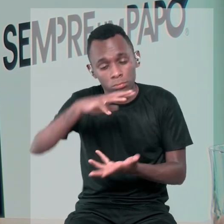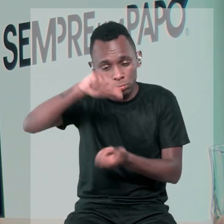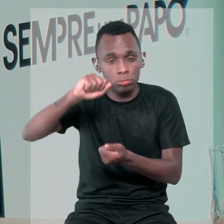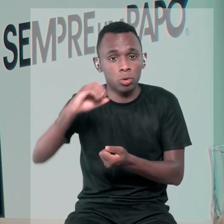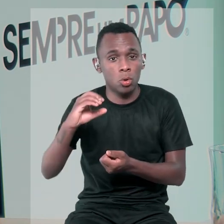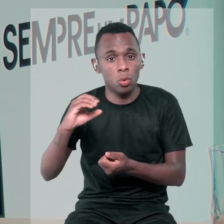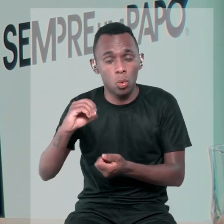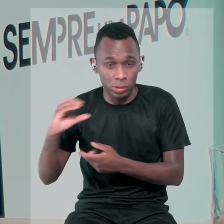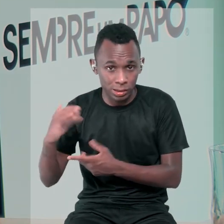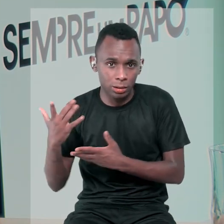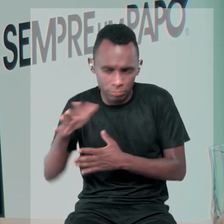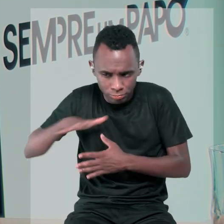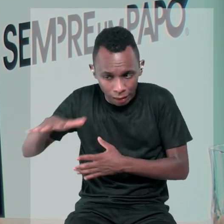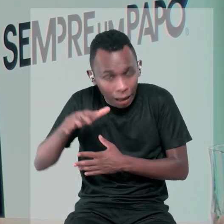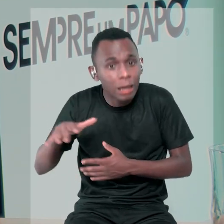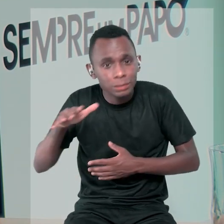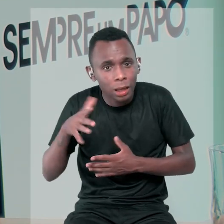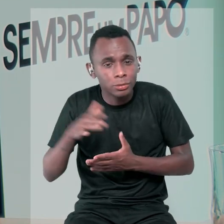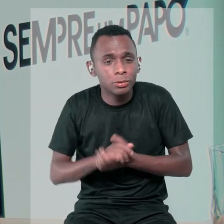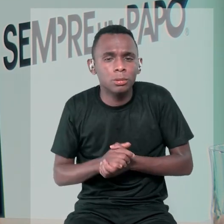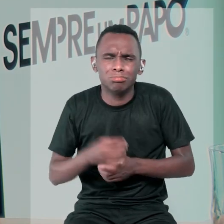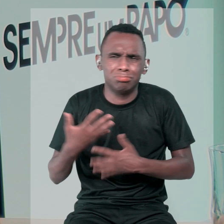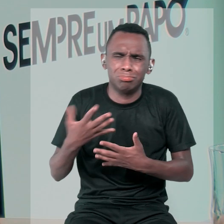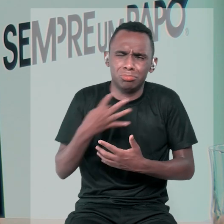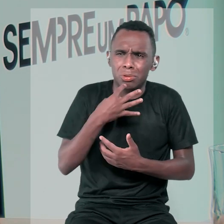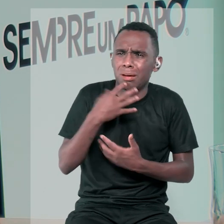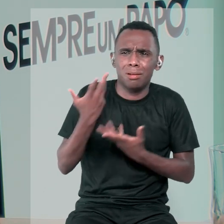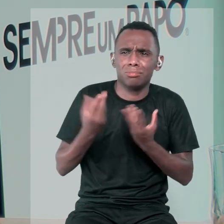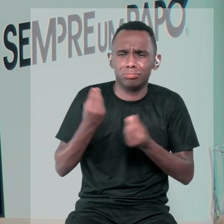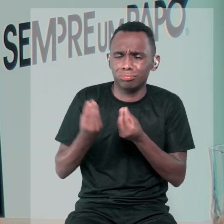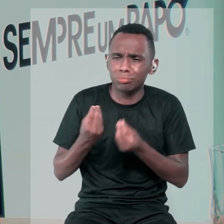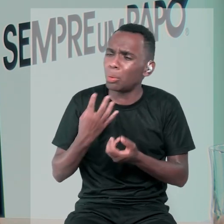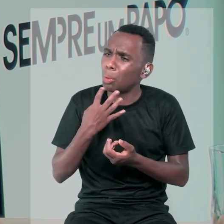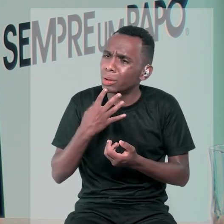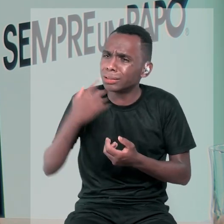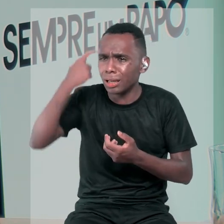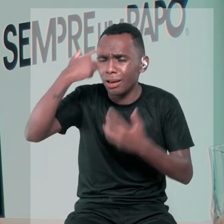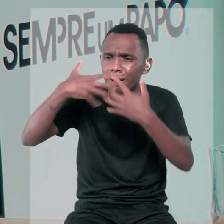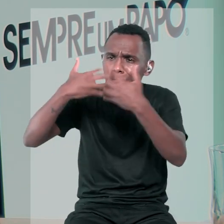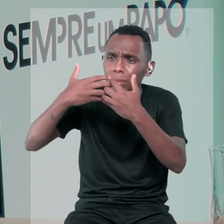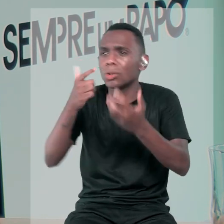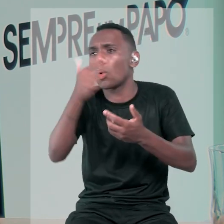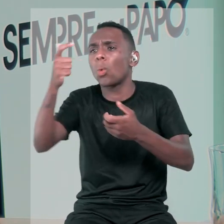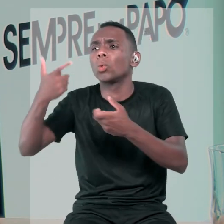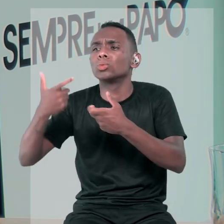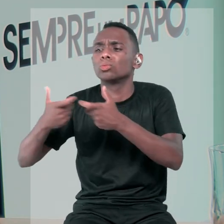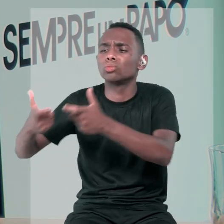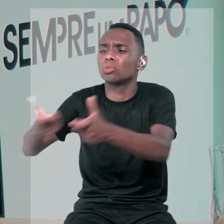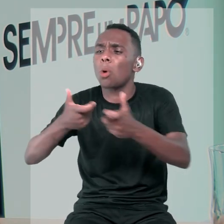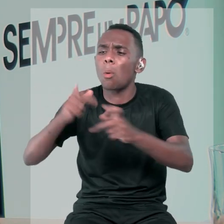né, eu não tenho a pretensão de conhecer um pensamento, né, de outras civilizações, de outros